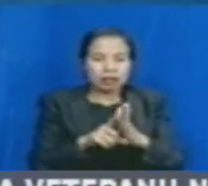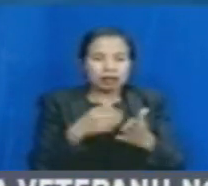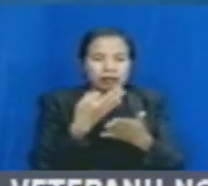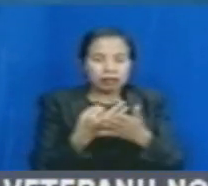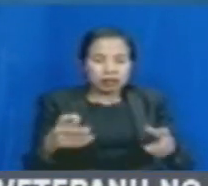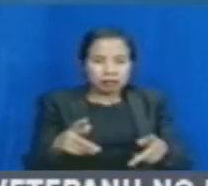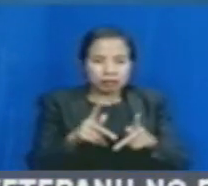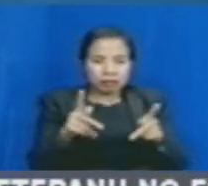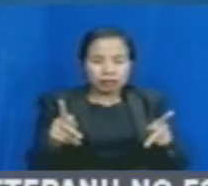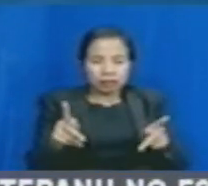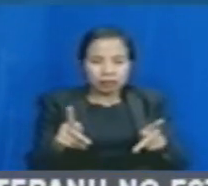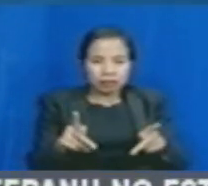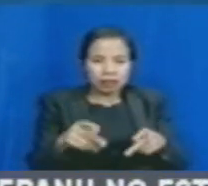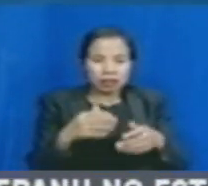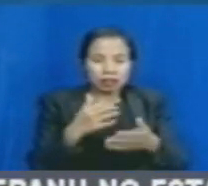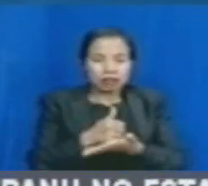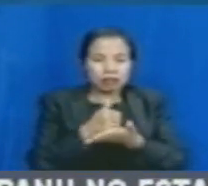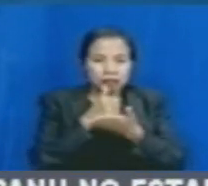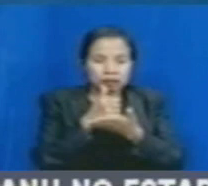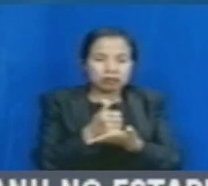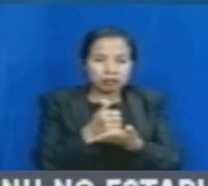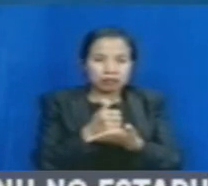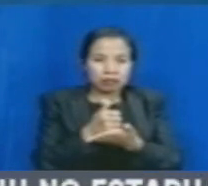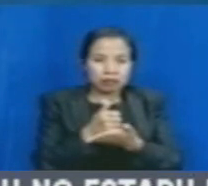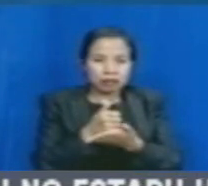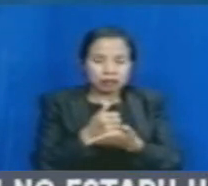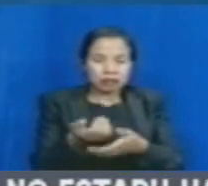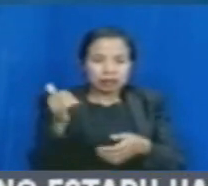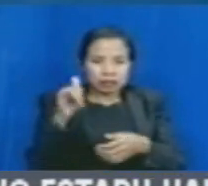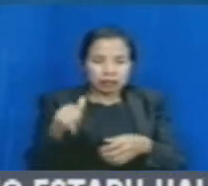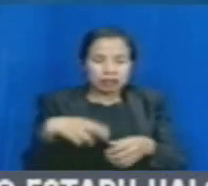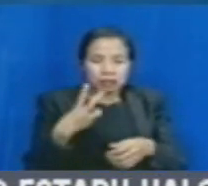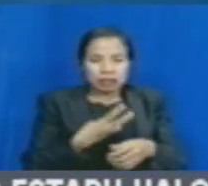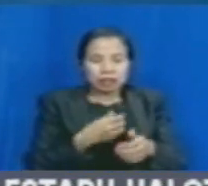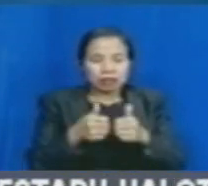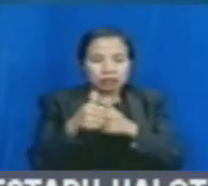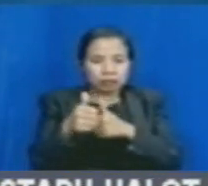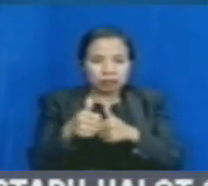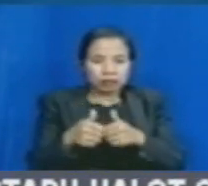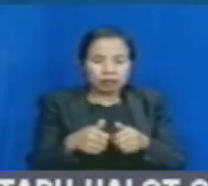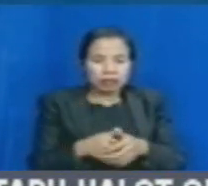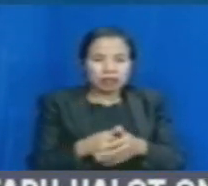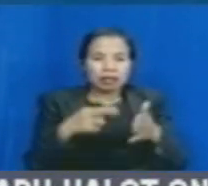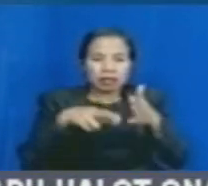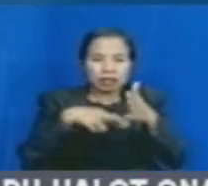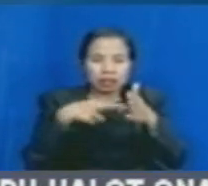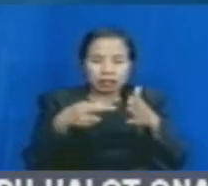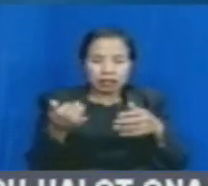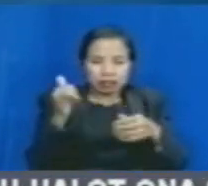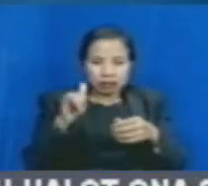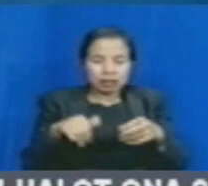públicas atu ajuda acelera reforma serne ita cumpri ita na adesão serne ita cumpri requisito serne ita